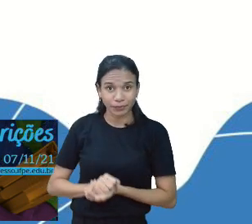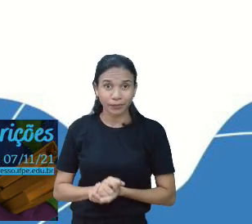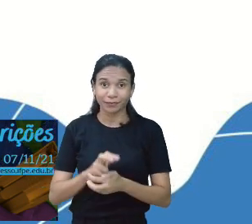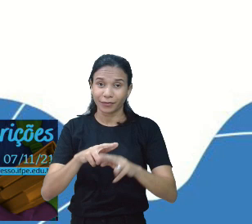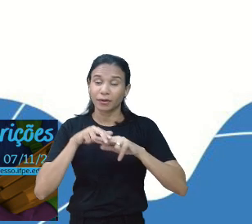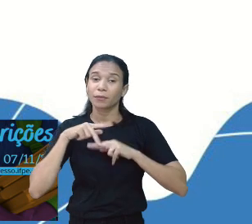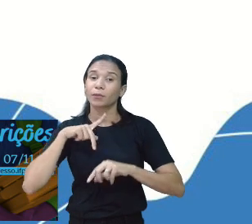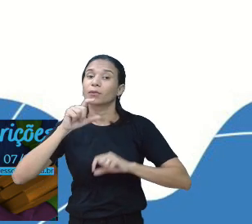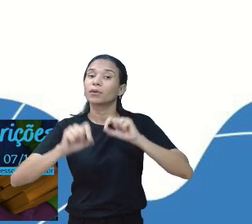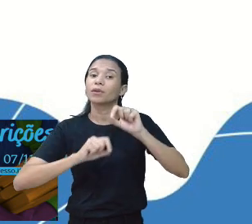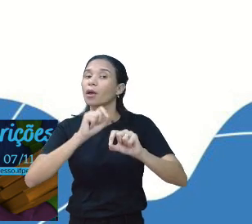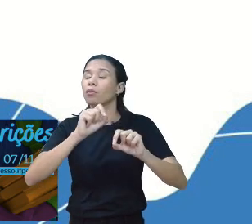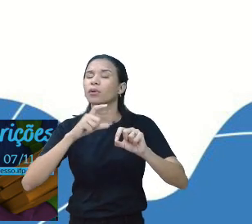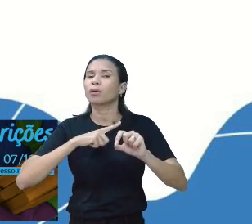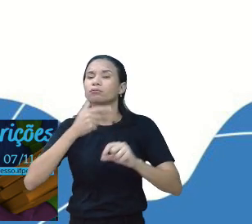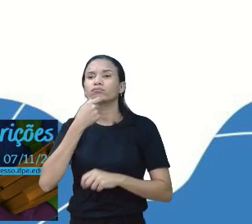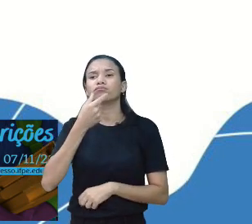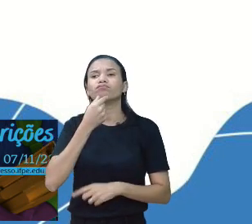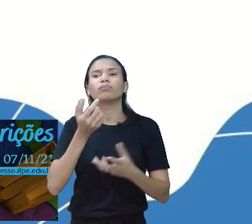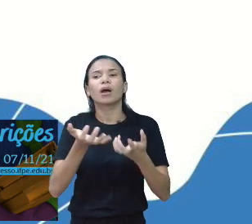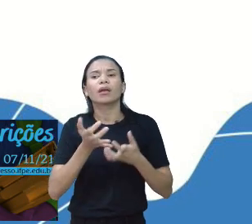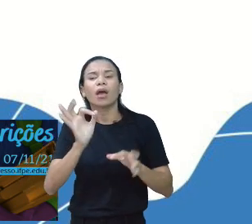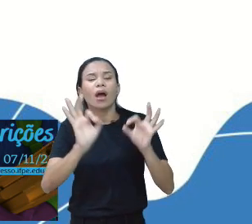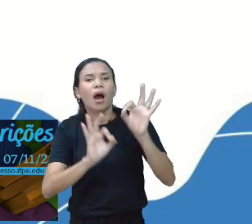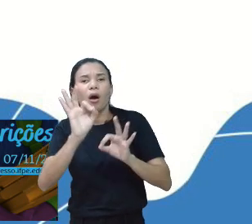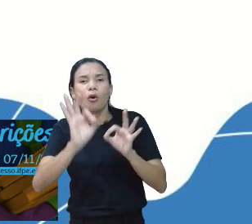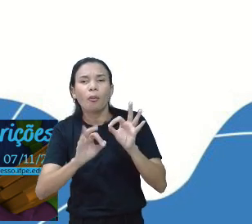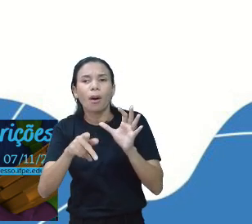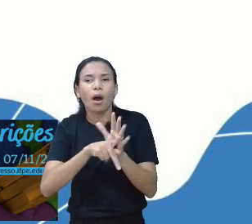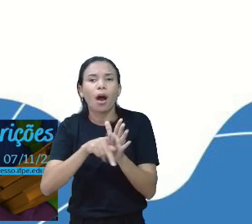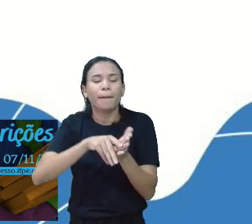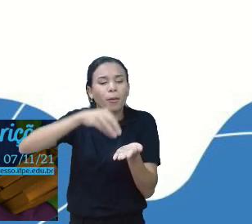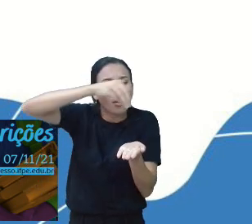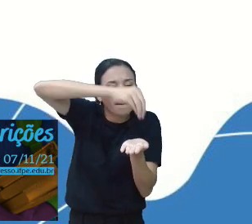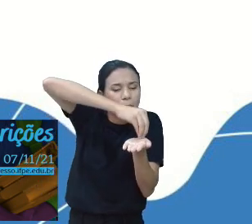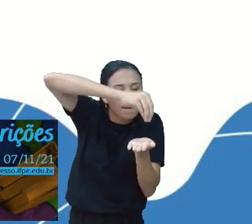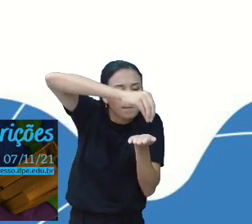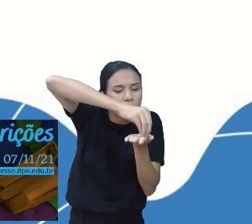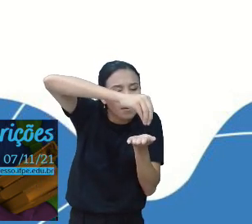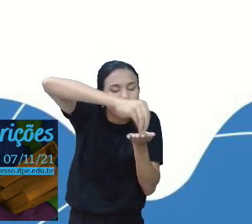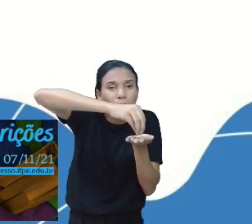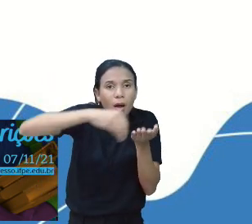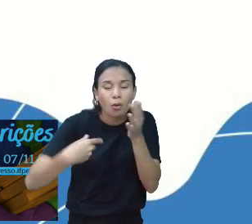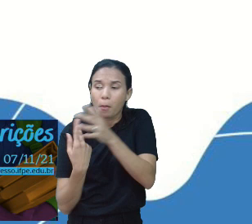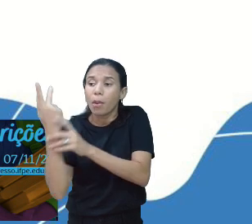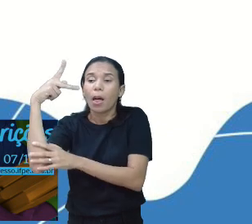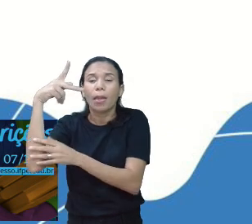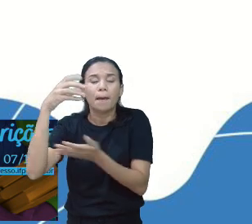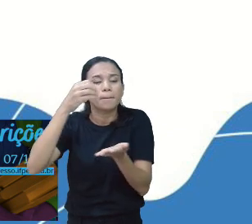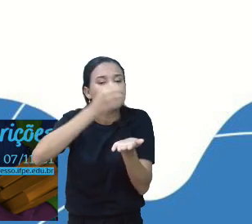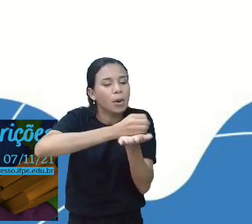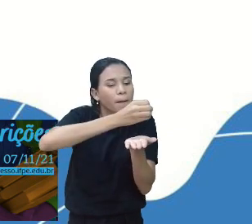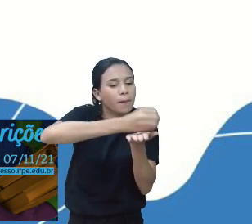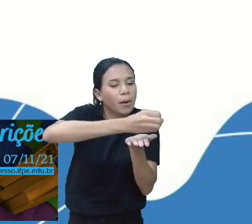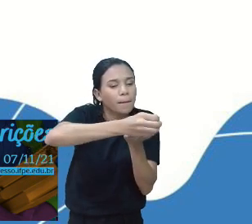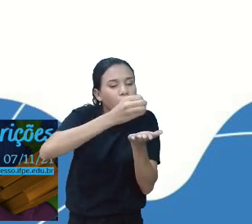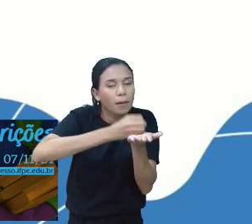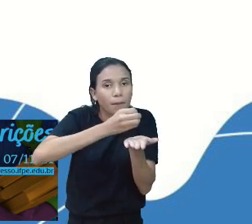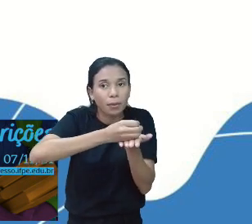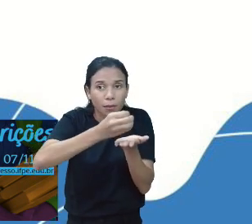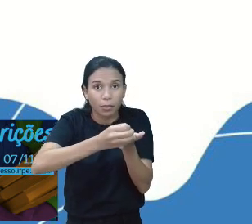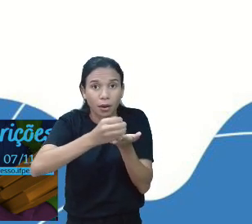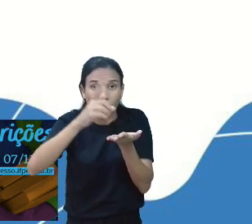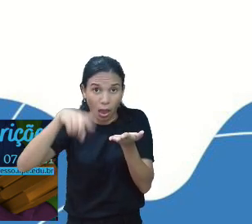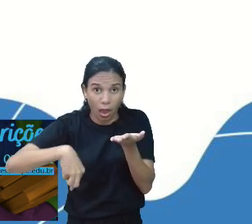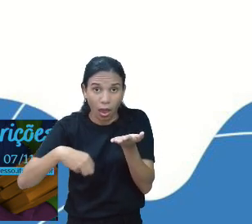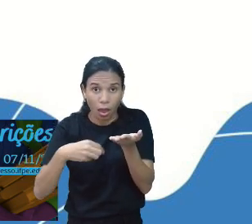caixa, Francisco quer arrumar vasinhos com mudas. A forma dos vasinhos é um